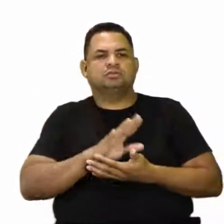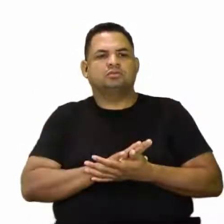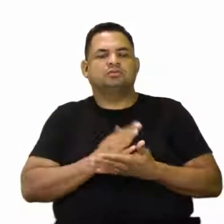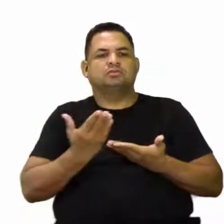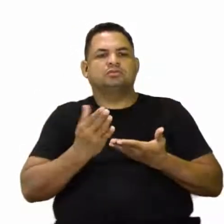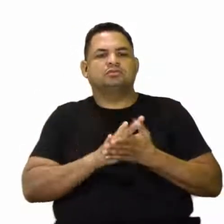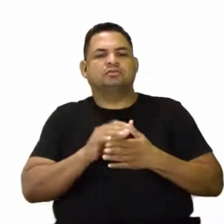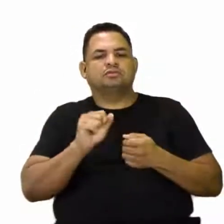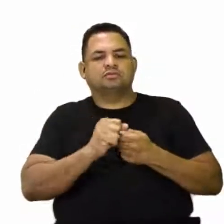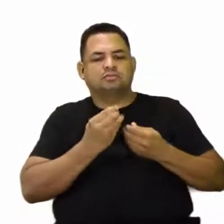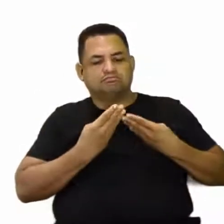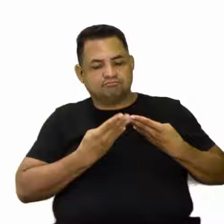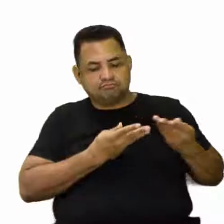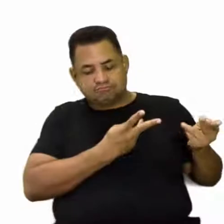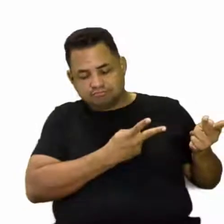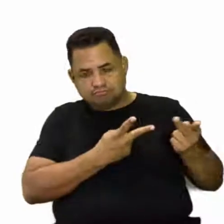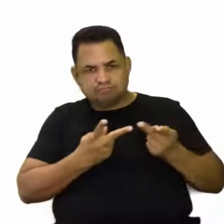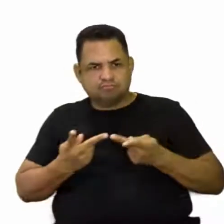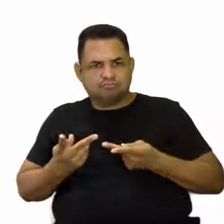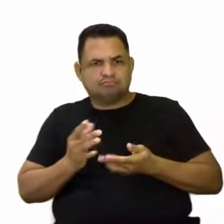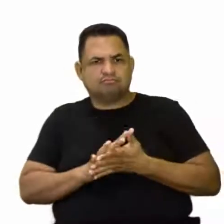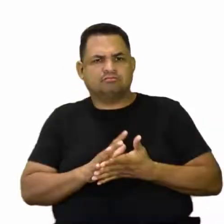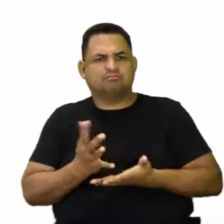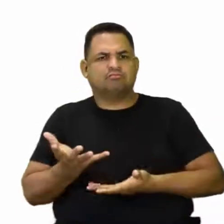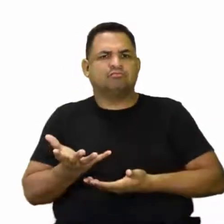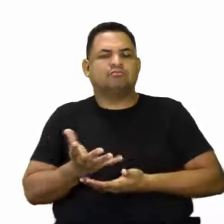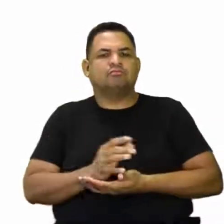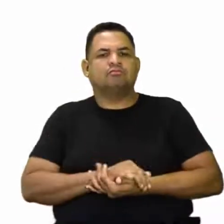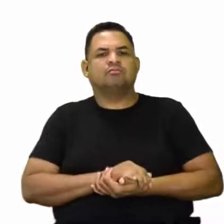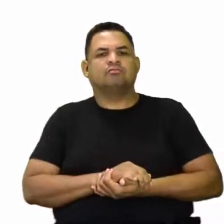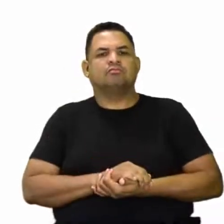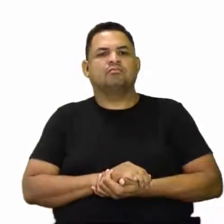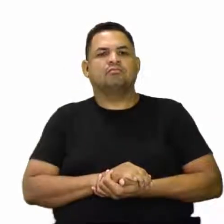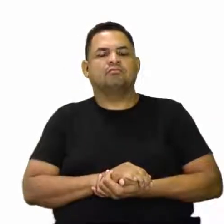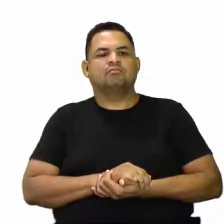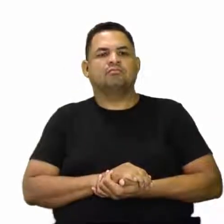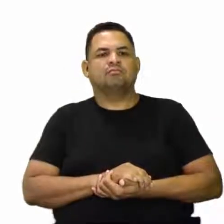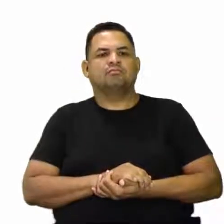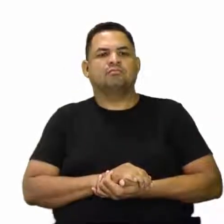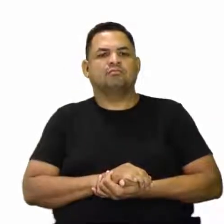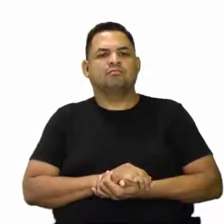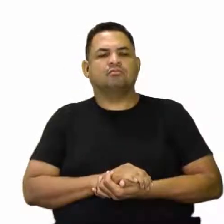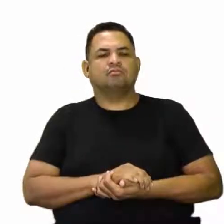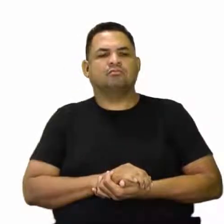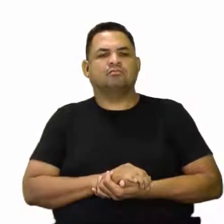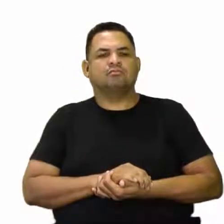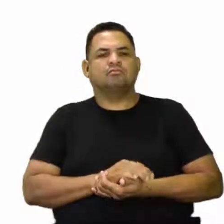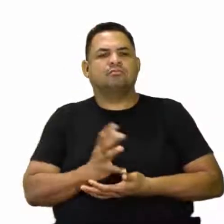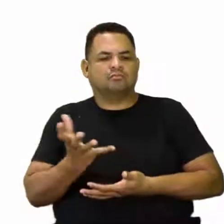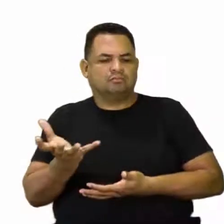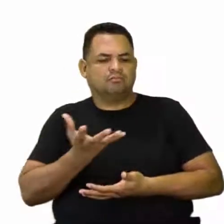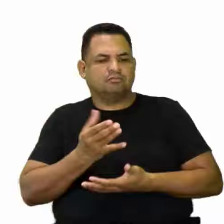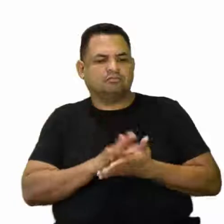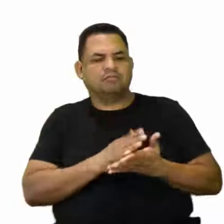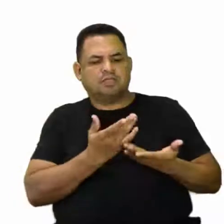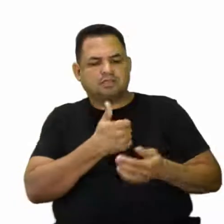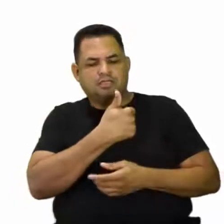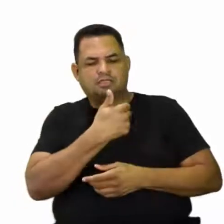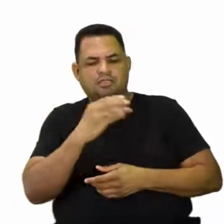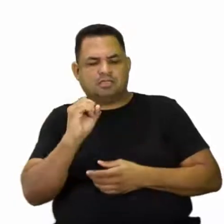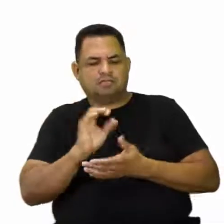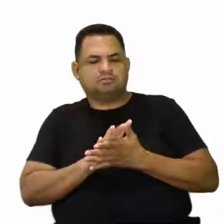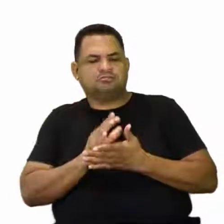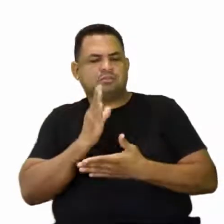para fazer convites. Querias venir às 10:30 para cenar? Você queria vir às 10:30